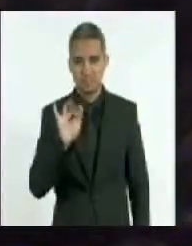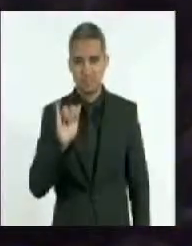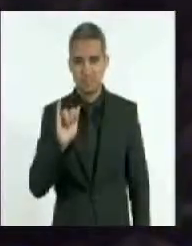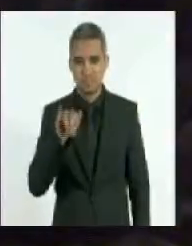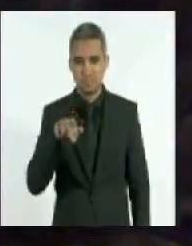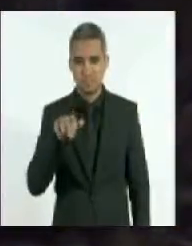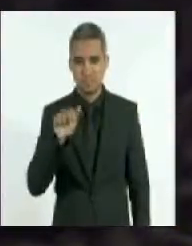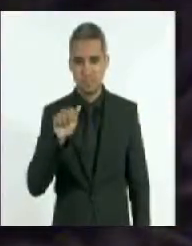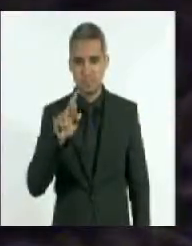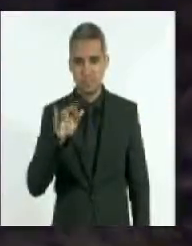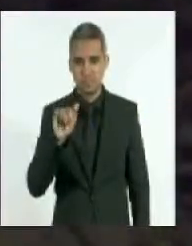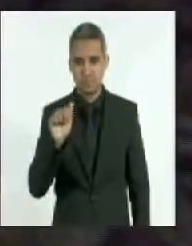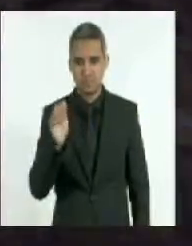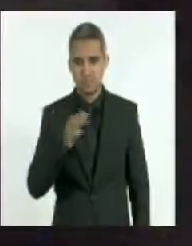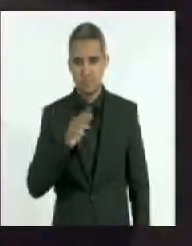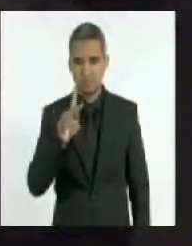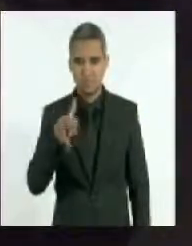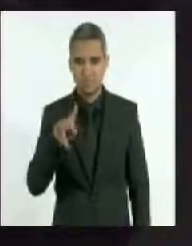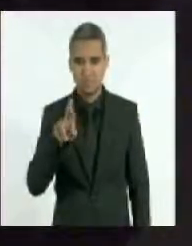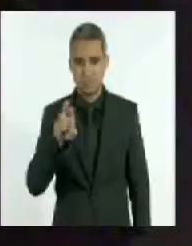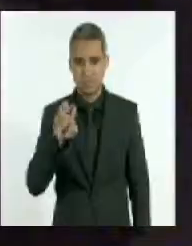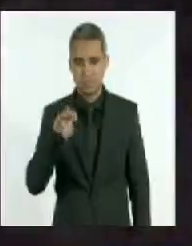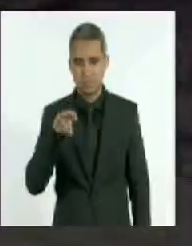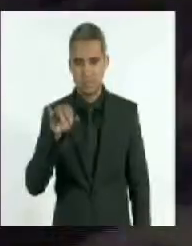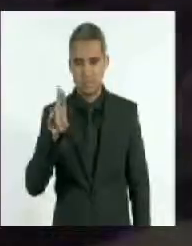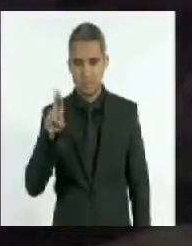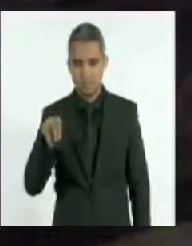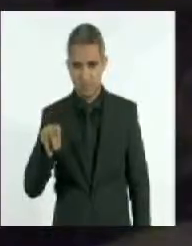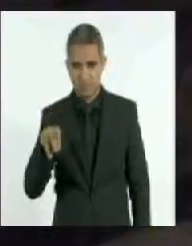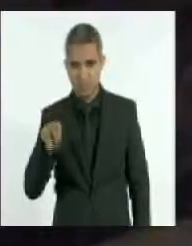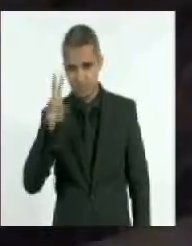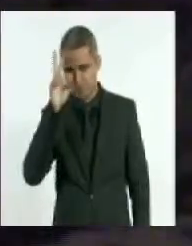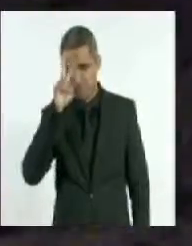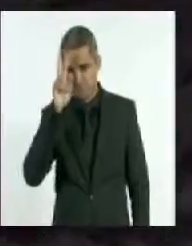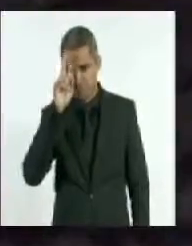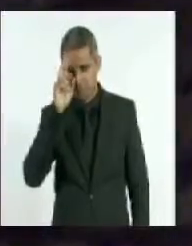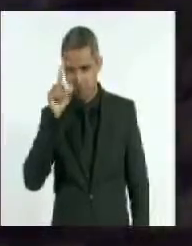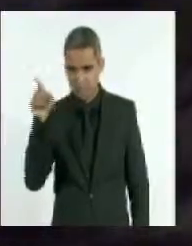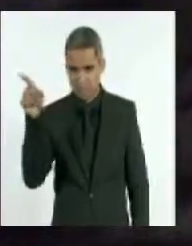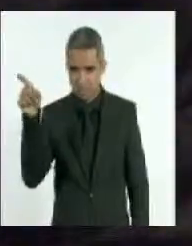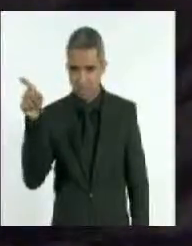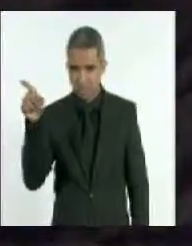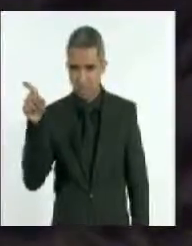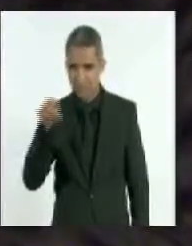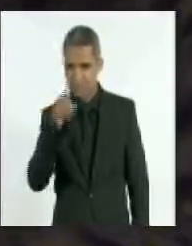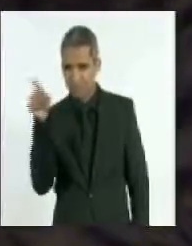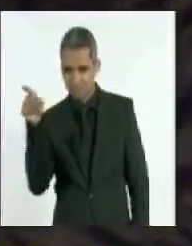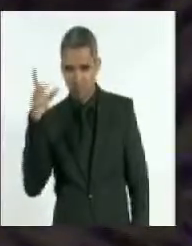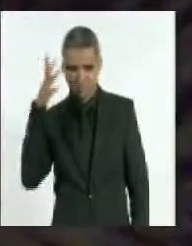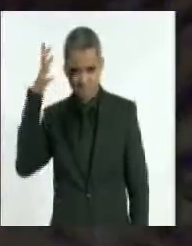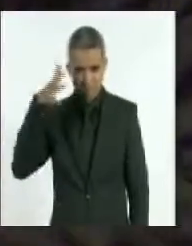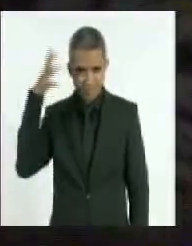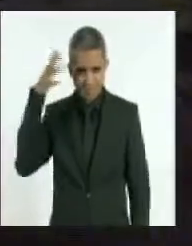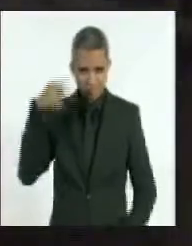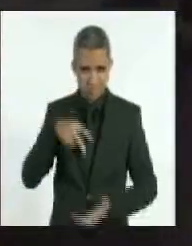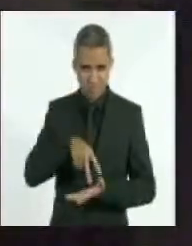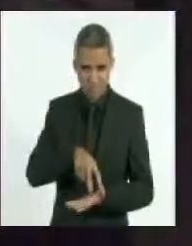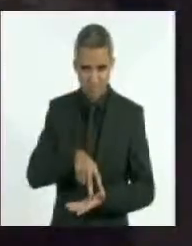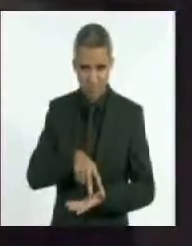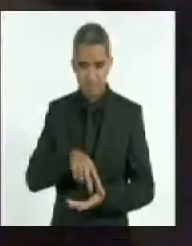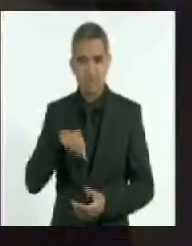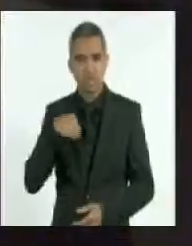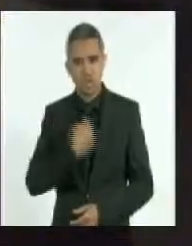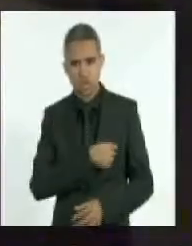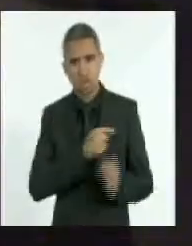naquela tribuna, ao lado esquerdo seu, nós fomos várias vezes mostrar que a refinaria era